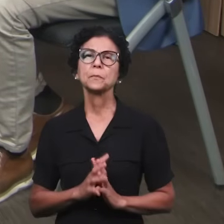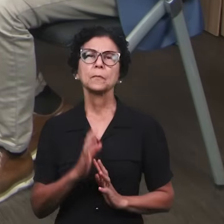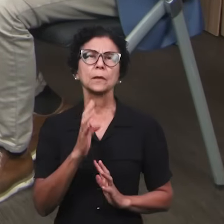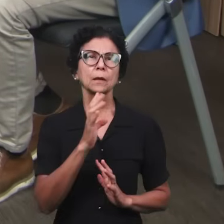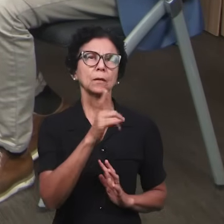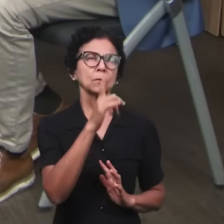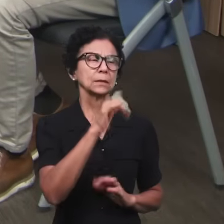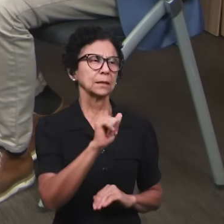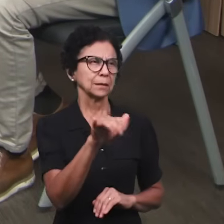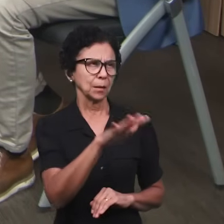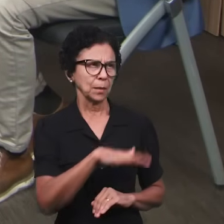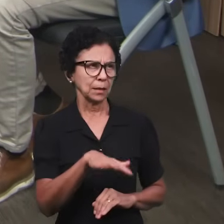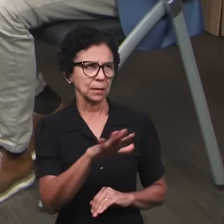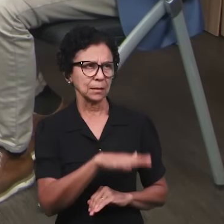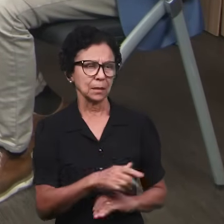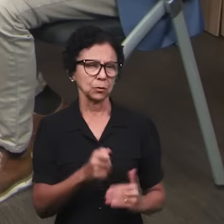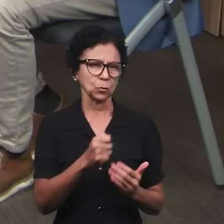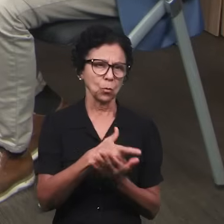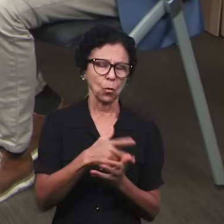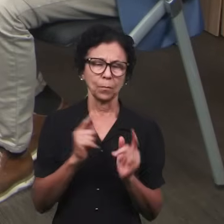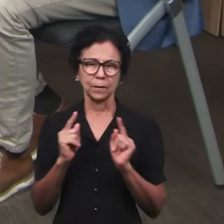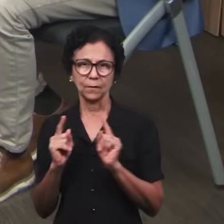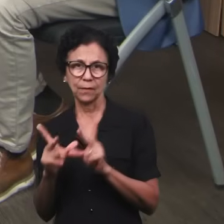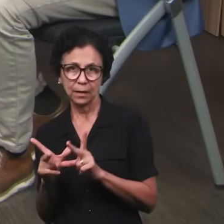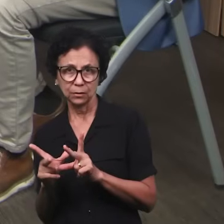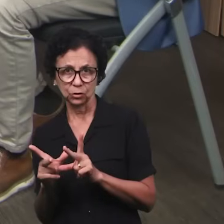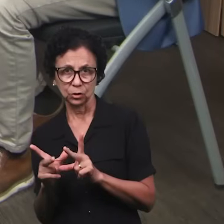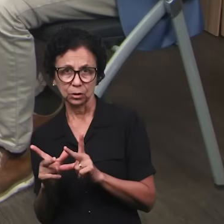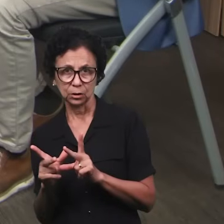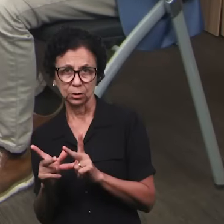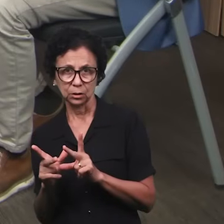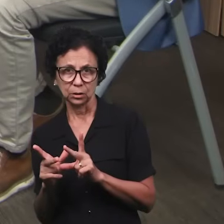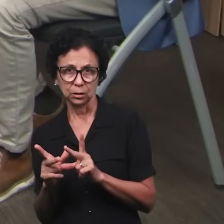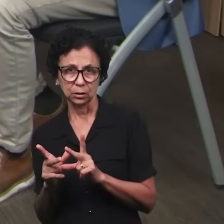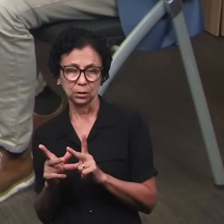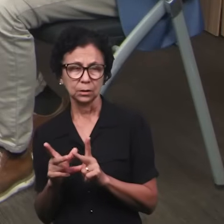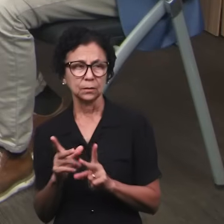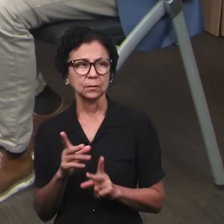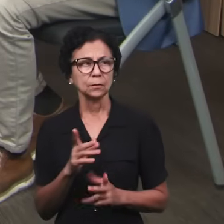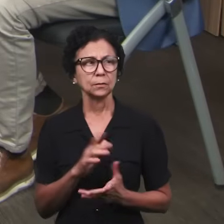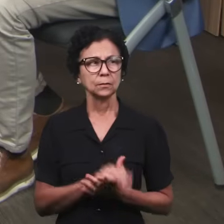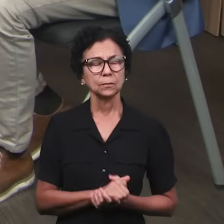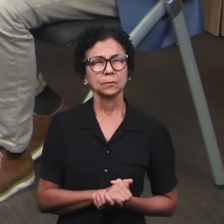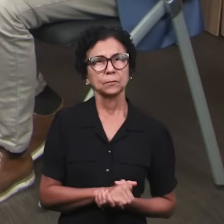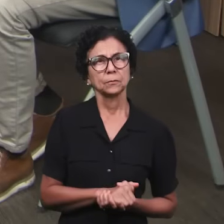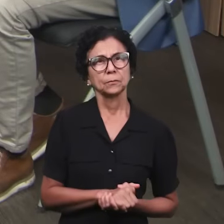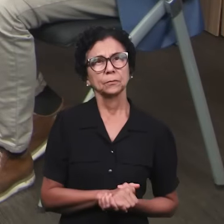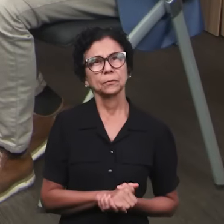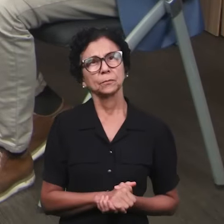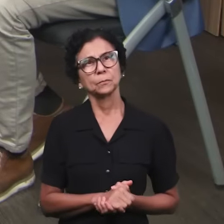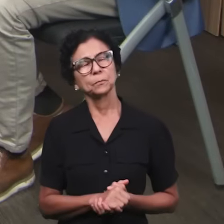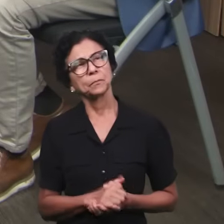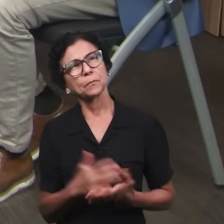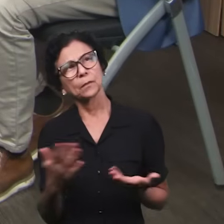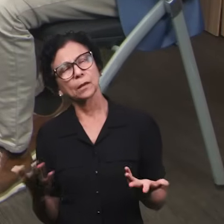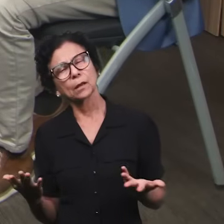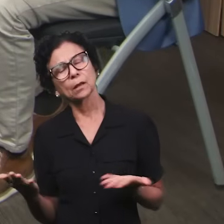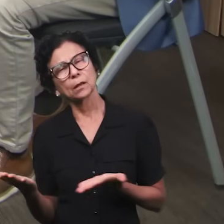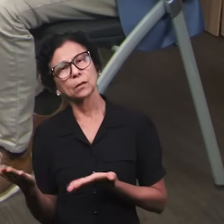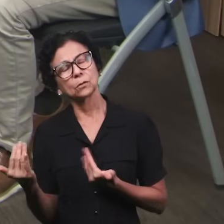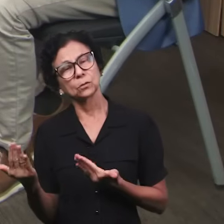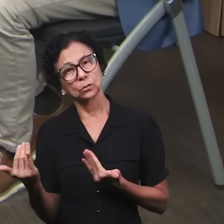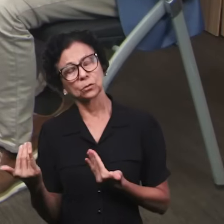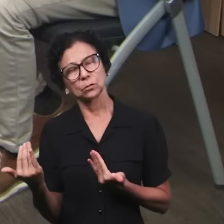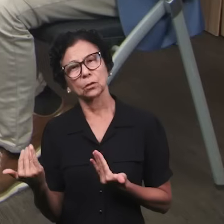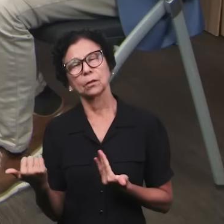no ramo da corretagem, você tem visto muito esse tipo de atitude, ou seja, o jovem já no